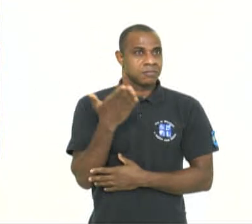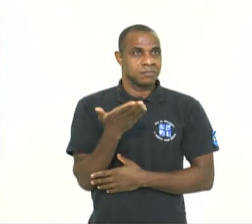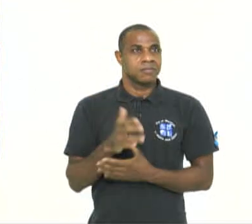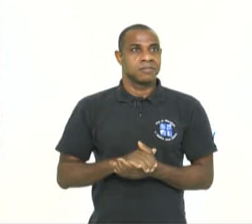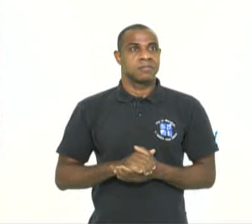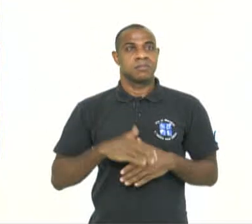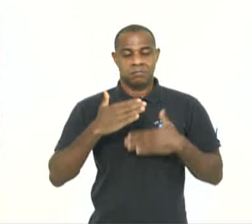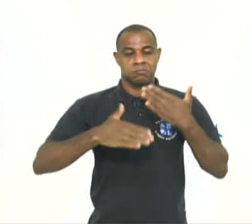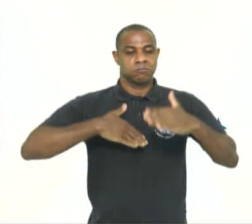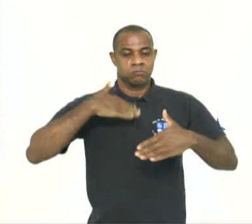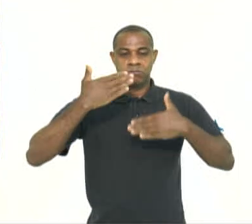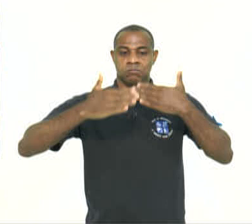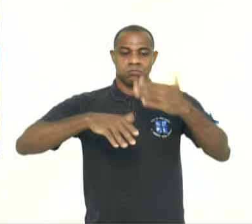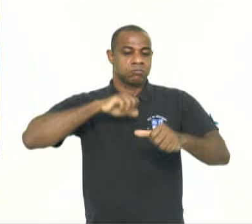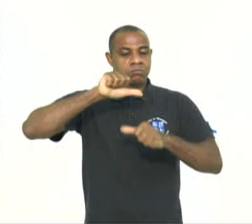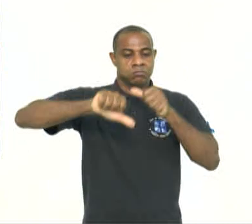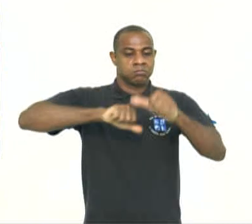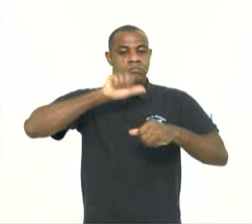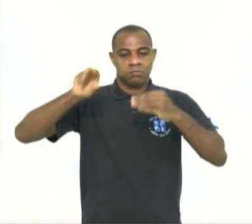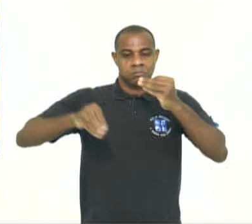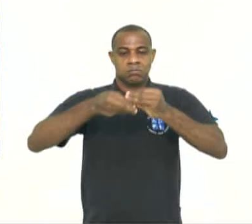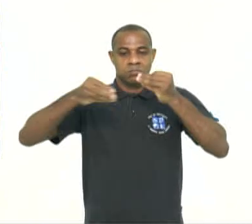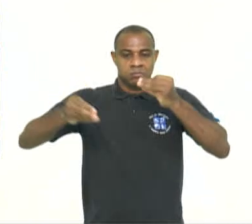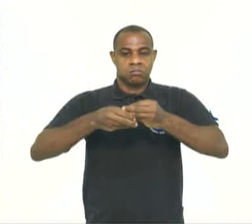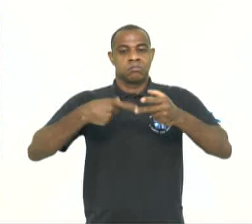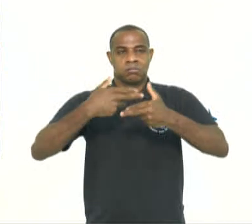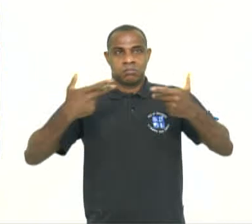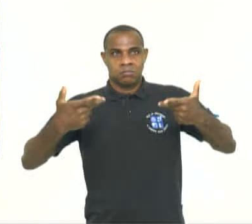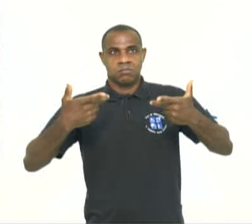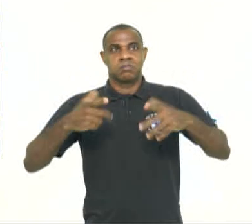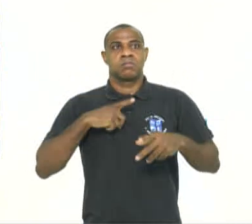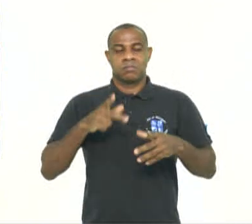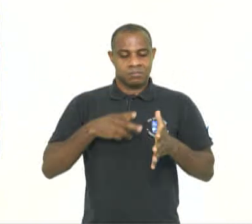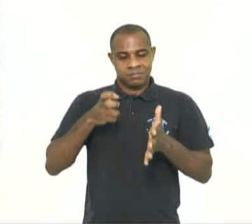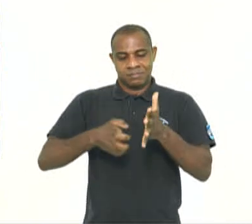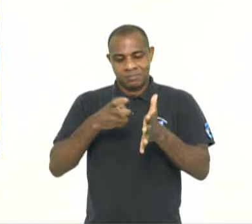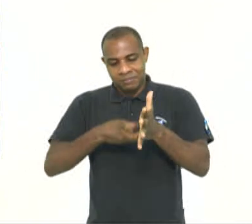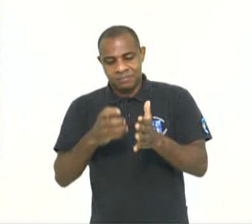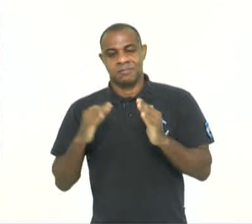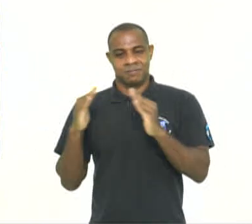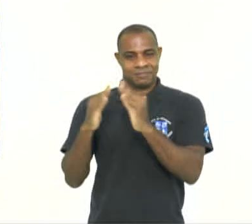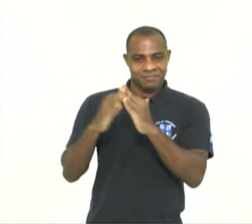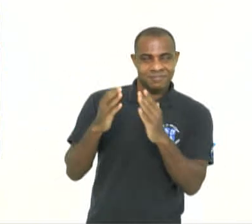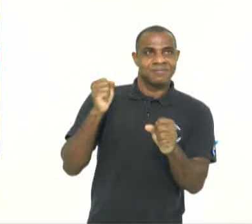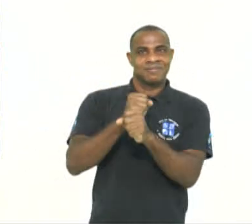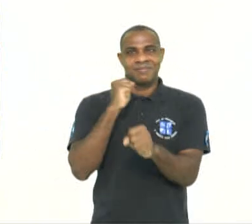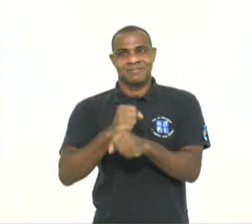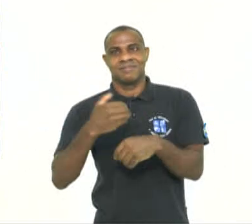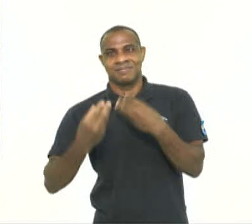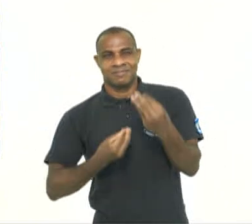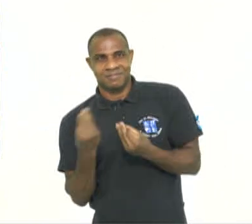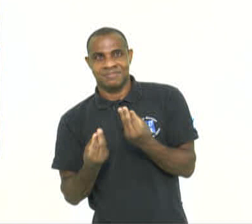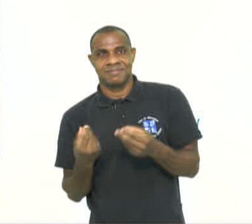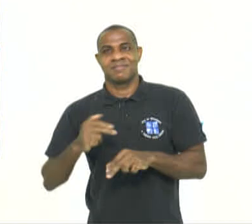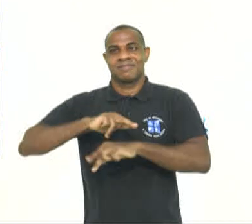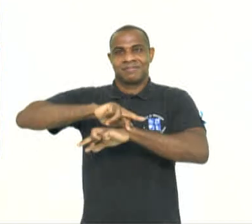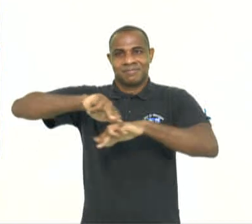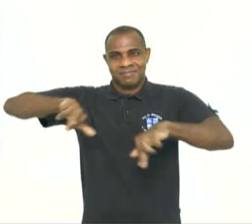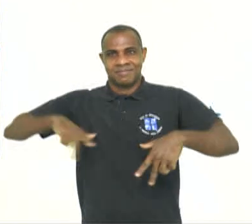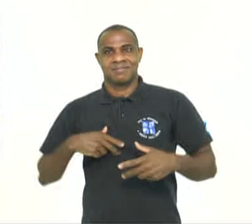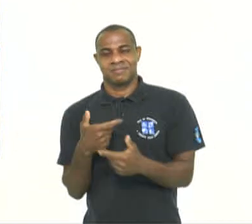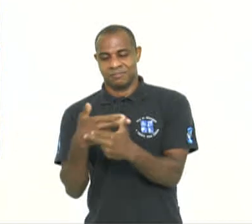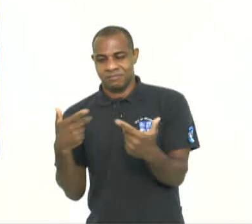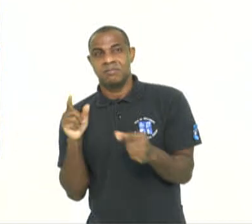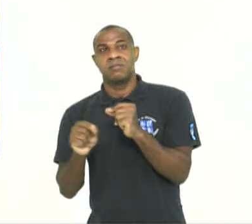do tempo ele foi recebendo elementos artificiais. O trem, a casa, né? E depois os elementos naturais